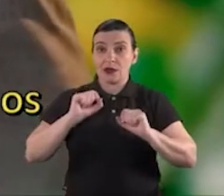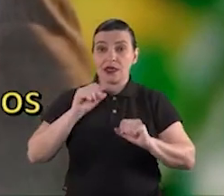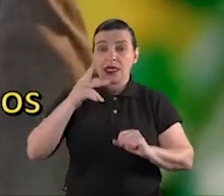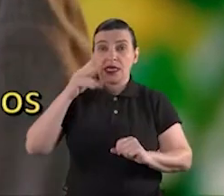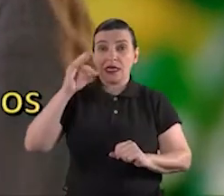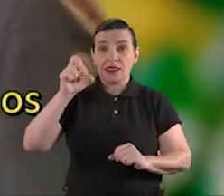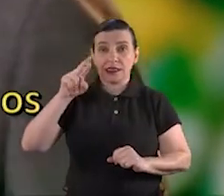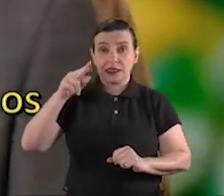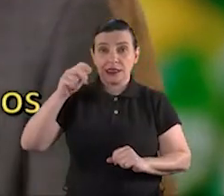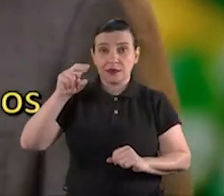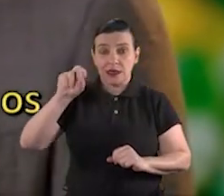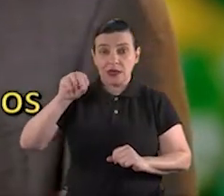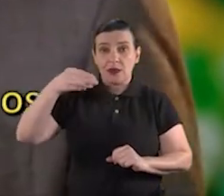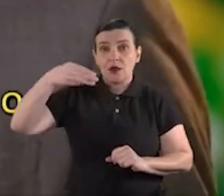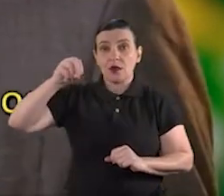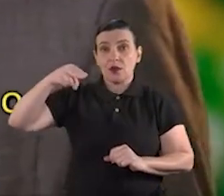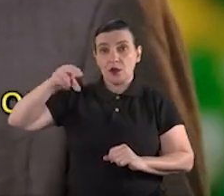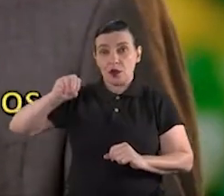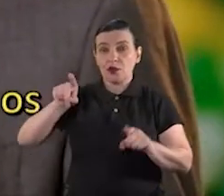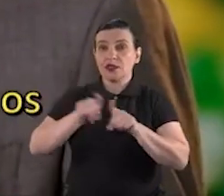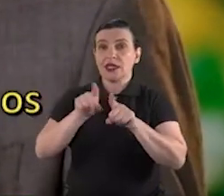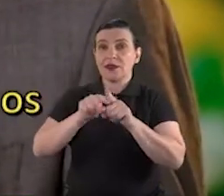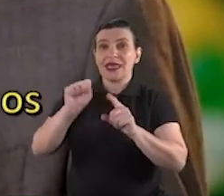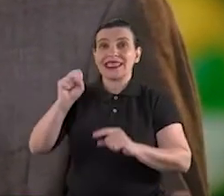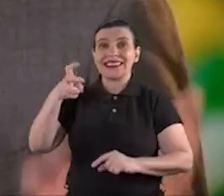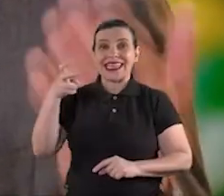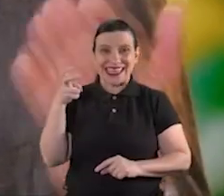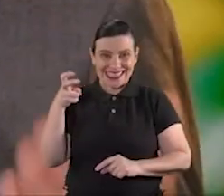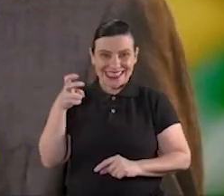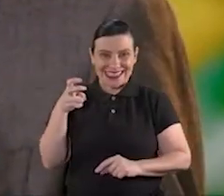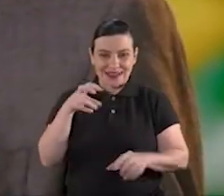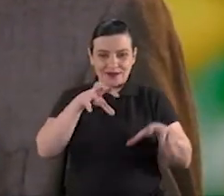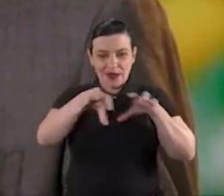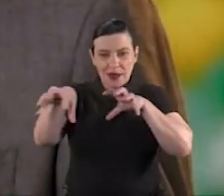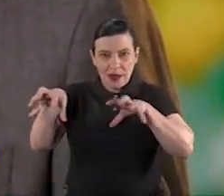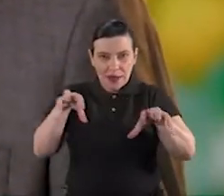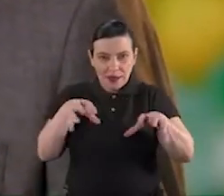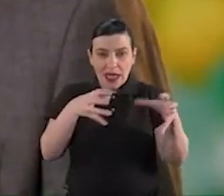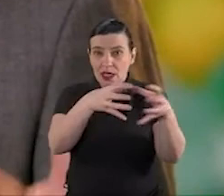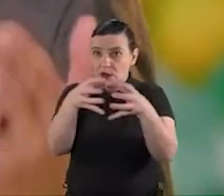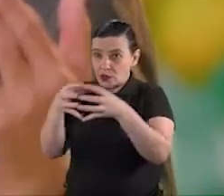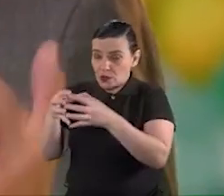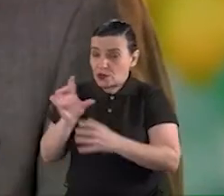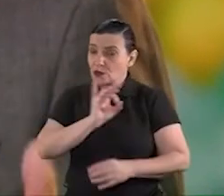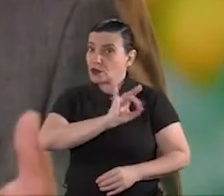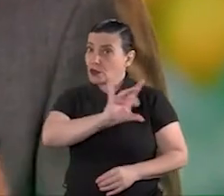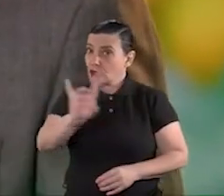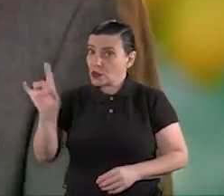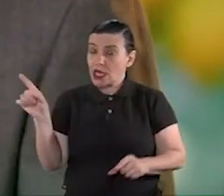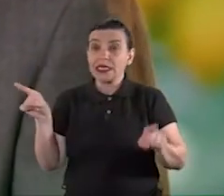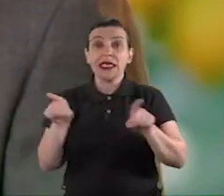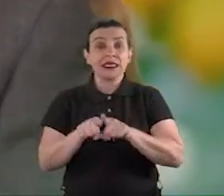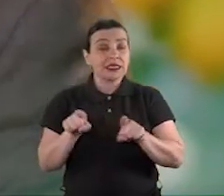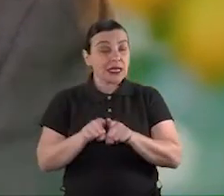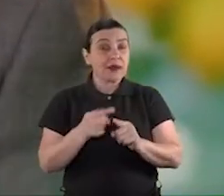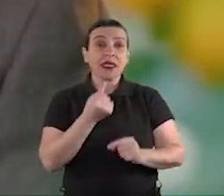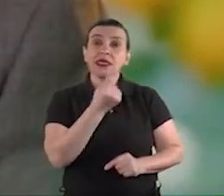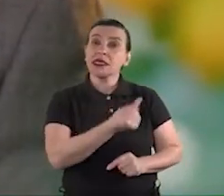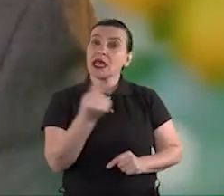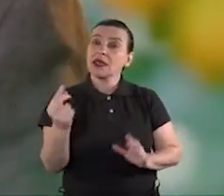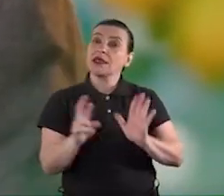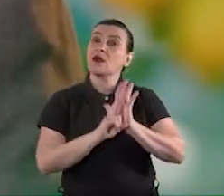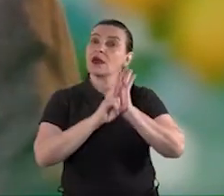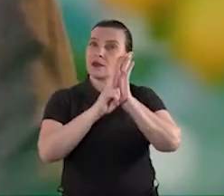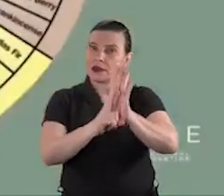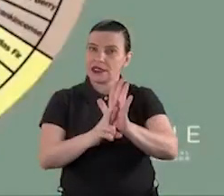terpeno tanto com os monoterpenos como com o sesquiterpenos juntos é claro com cada grupo funcional e cada um é